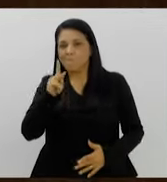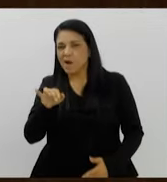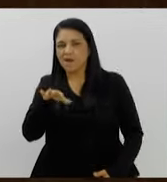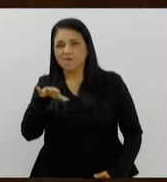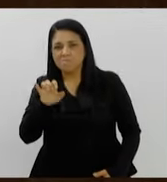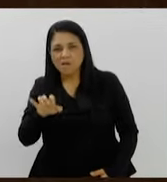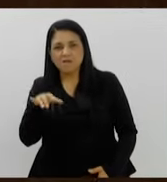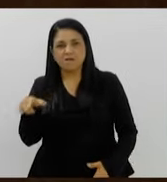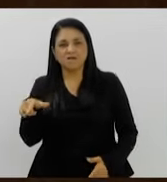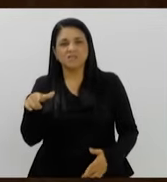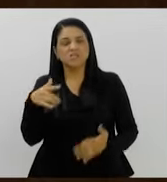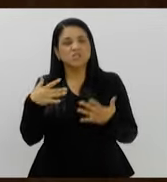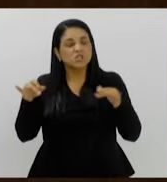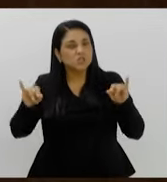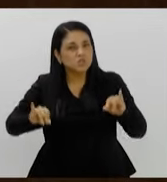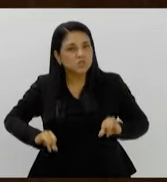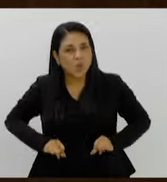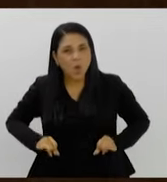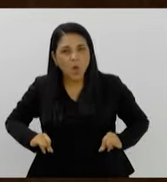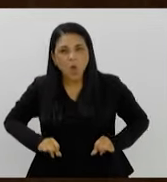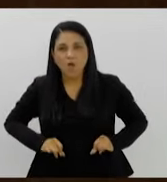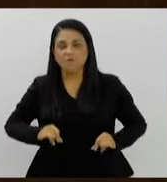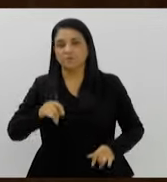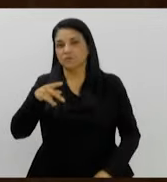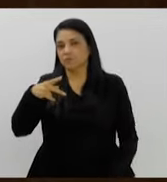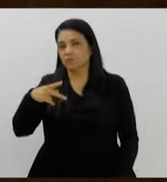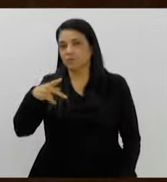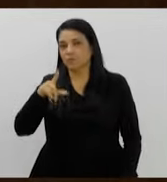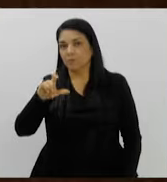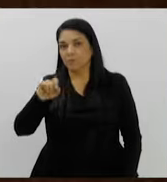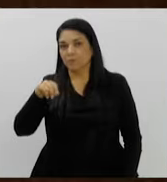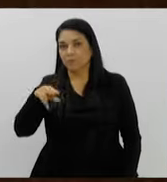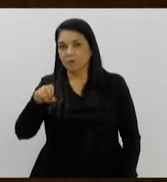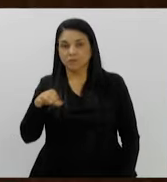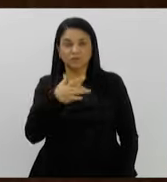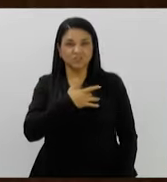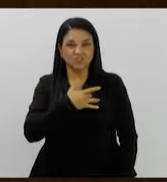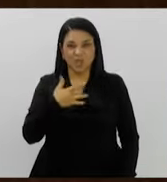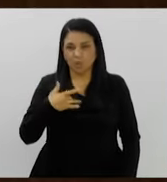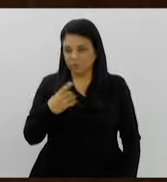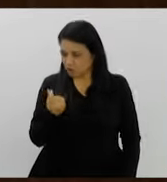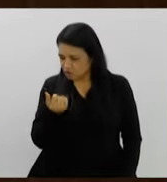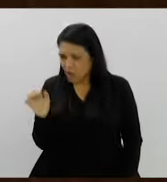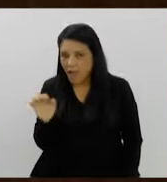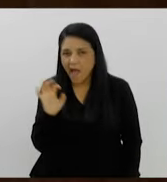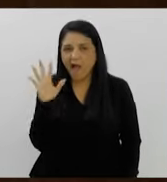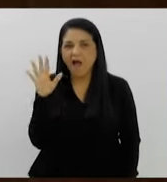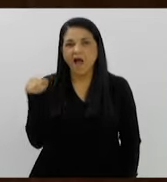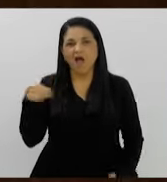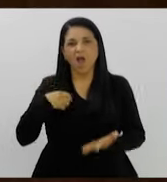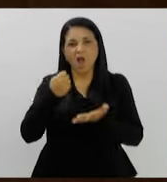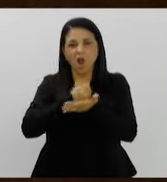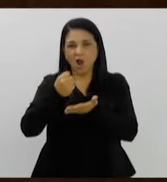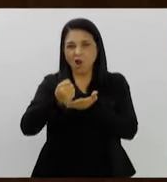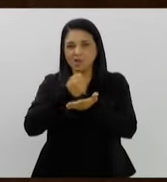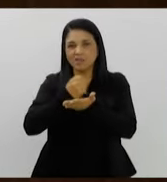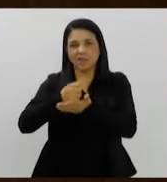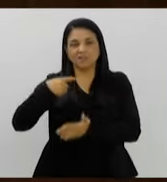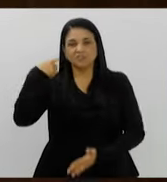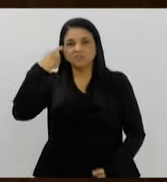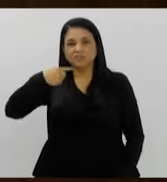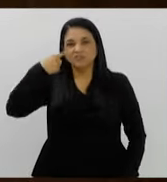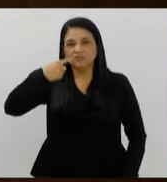sofrendo e esses planos que são ricos são poderosíssimos e contratam seus brilhantes